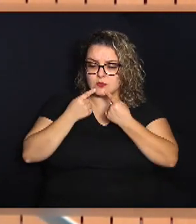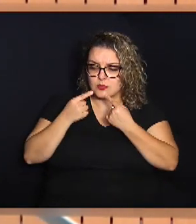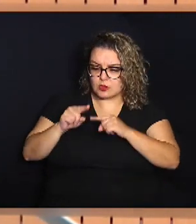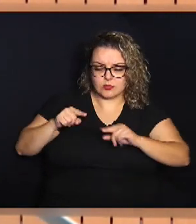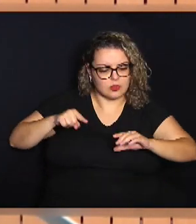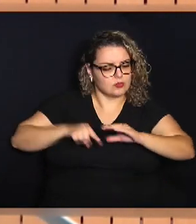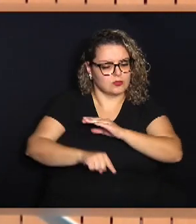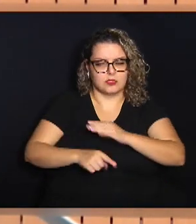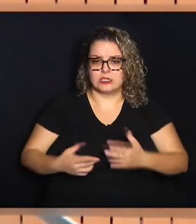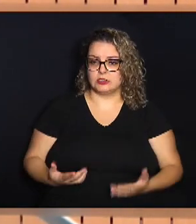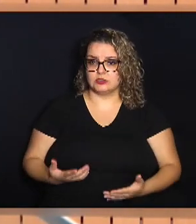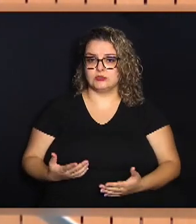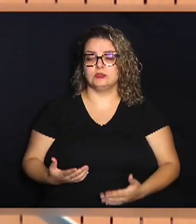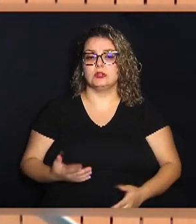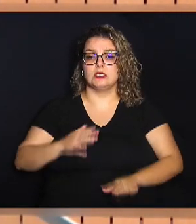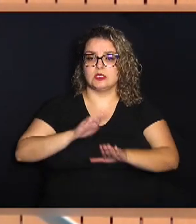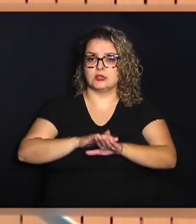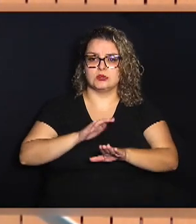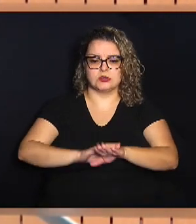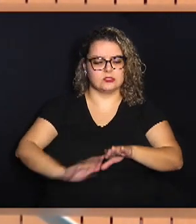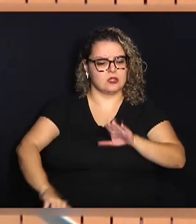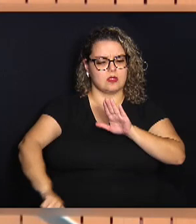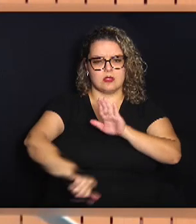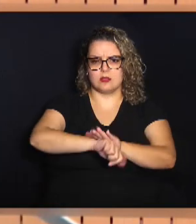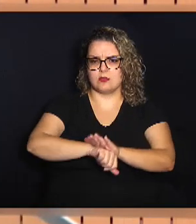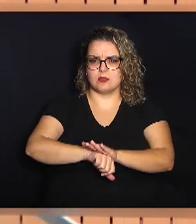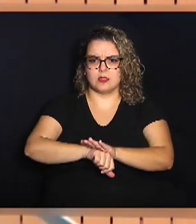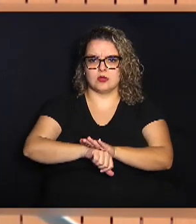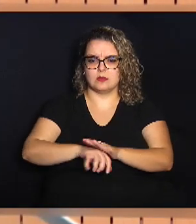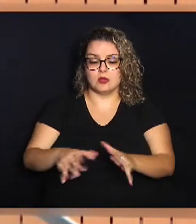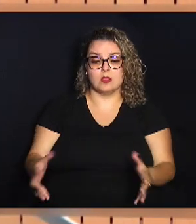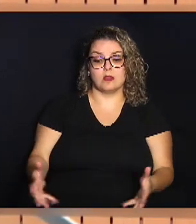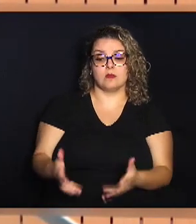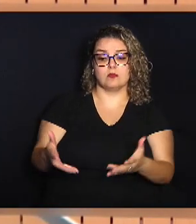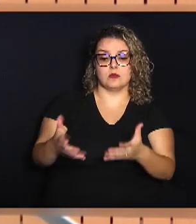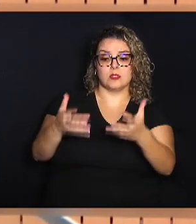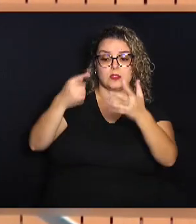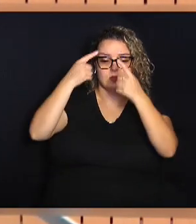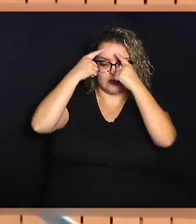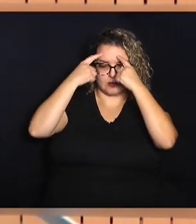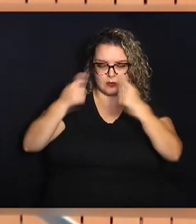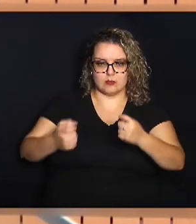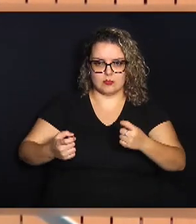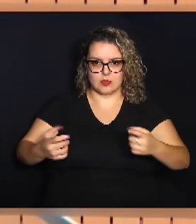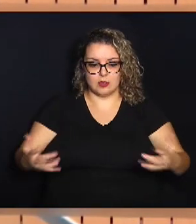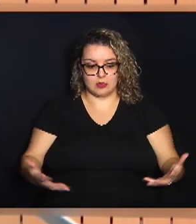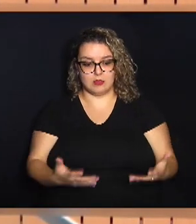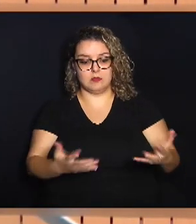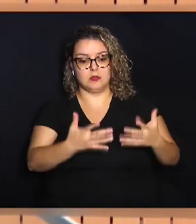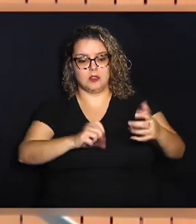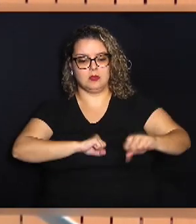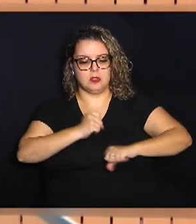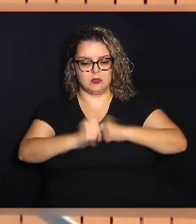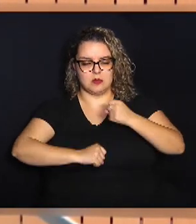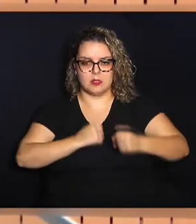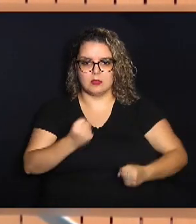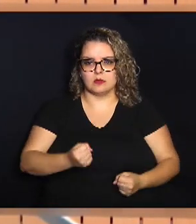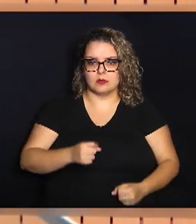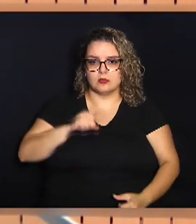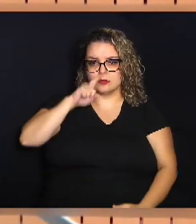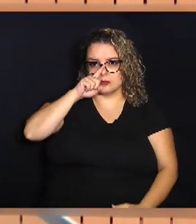veementemente esses atos criminosos que incitam a violência e provocam o ódio com